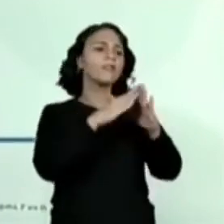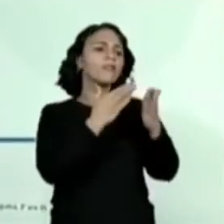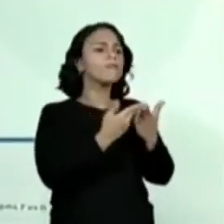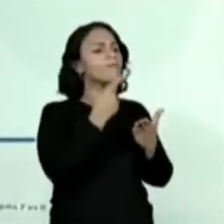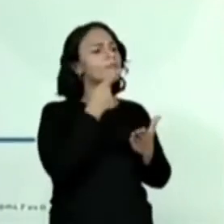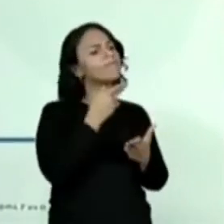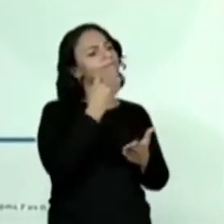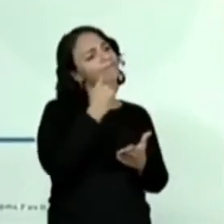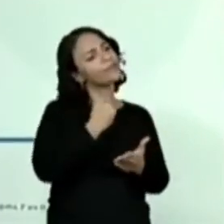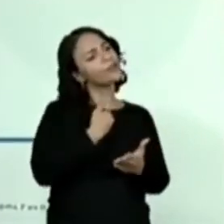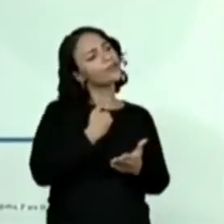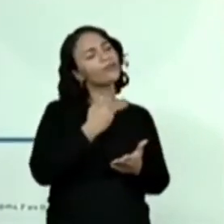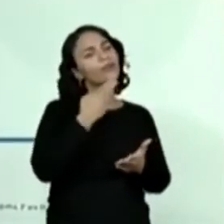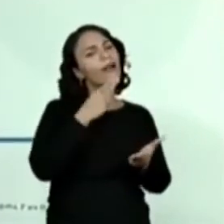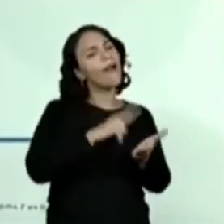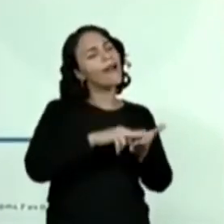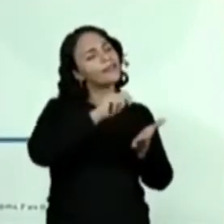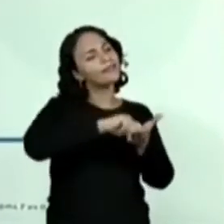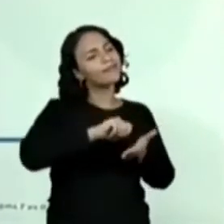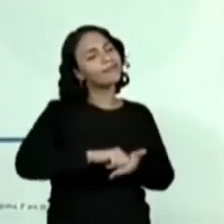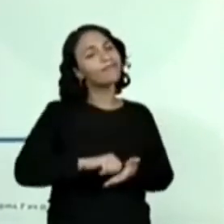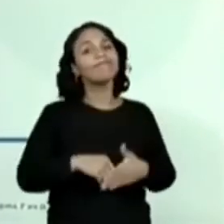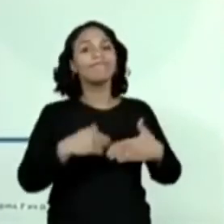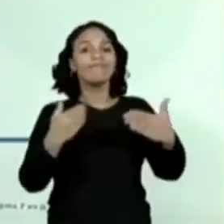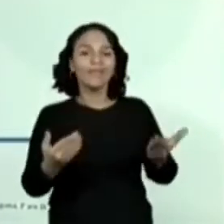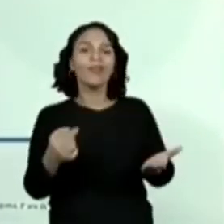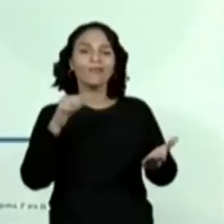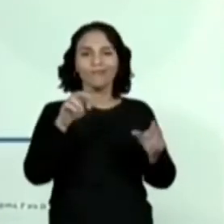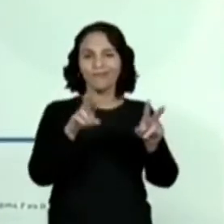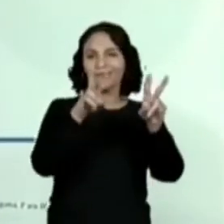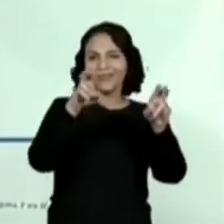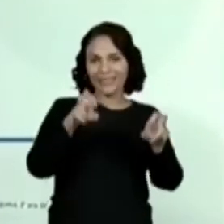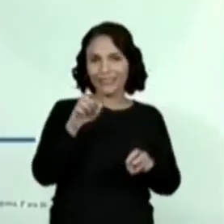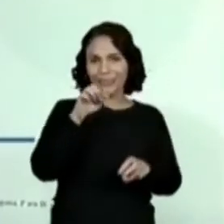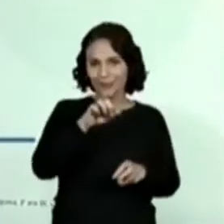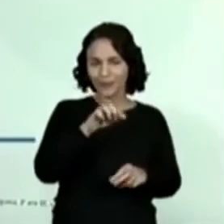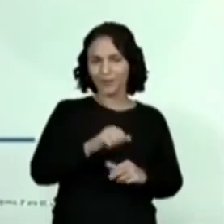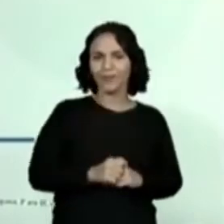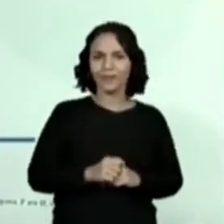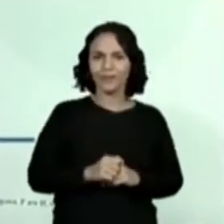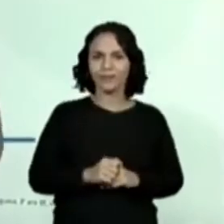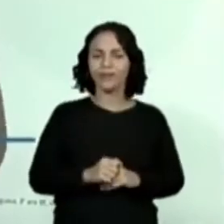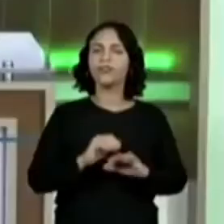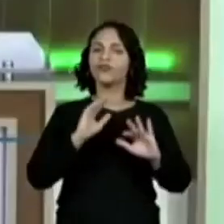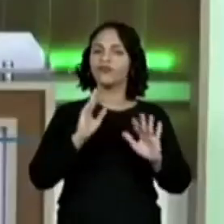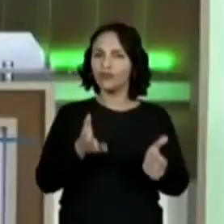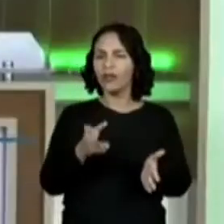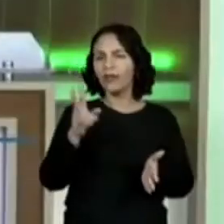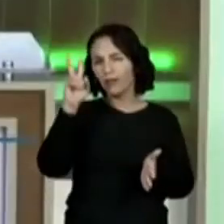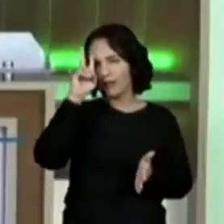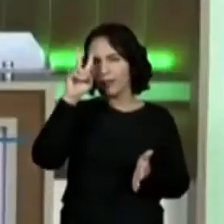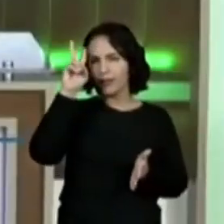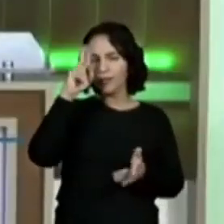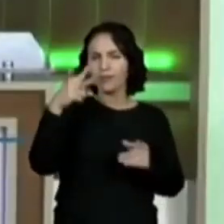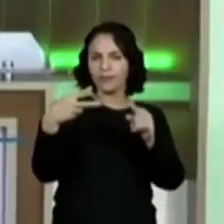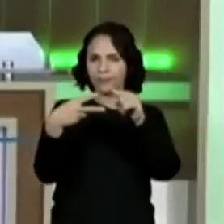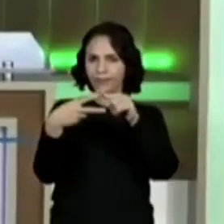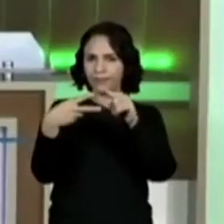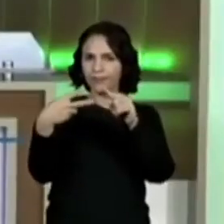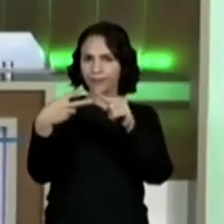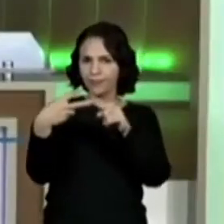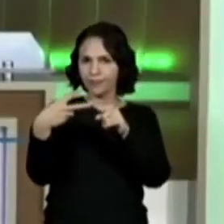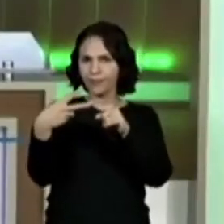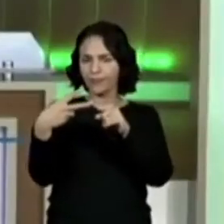escrever uma carta para alguém. E era esse o assunto e a mensagem da carta. Recordamos um pouquinho das cartas que